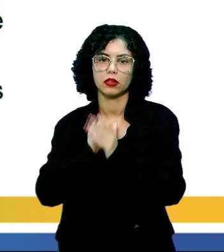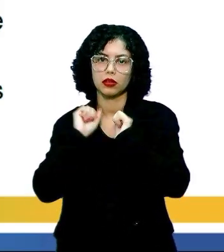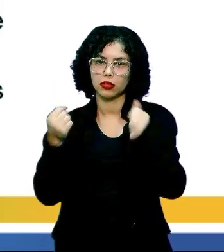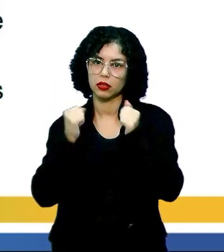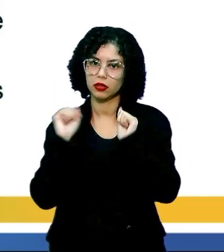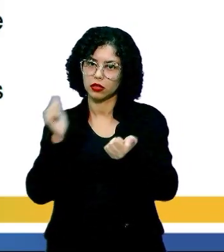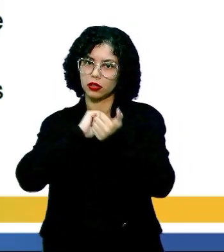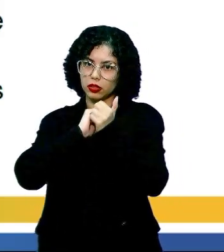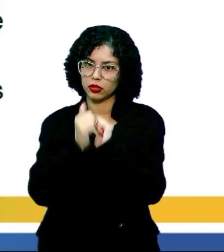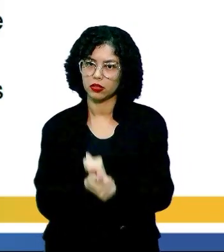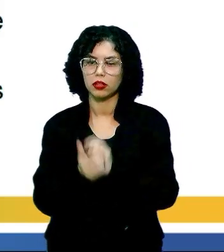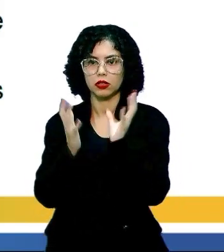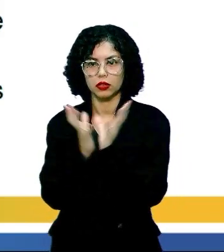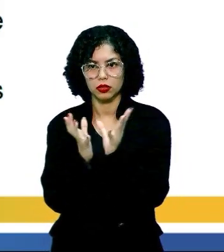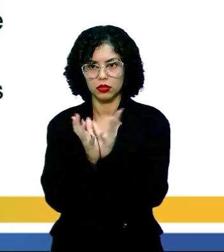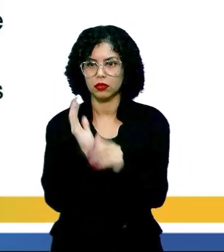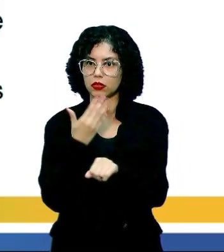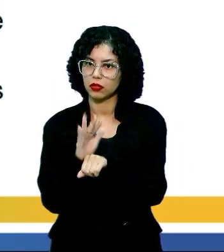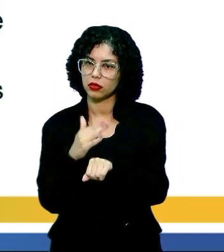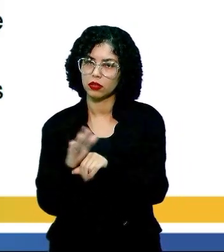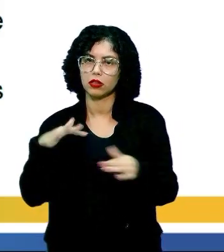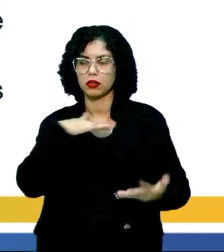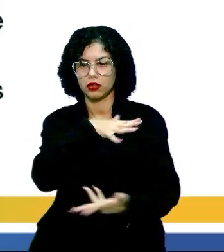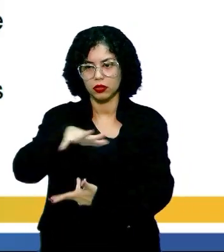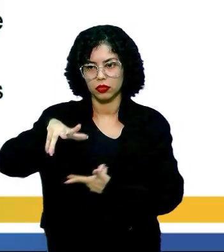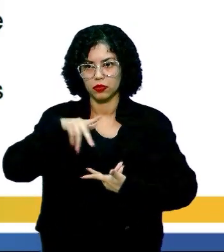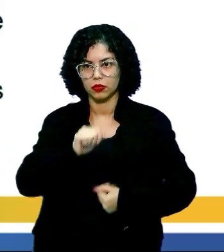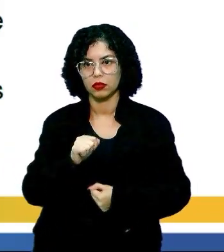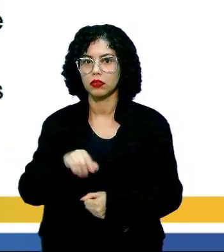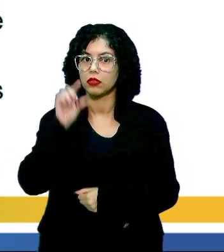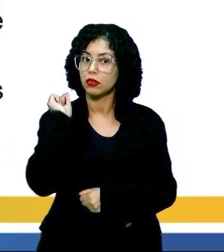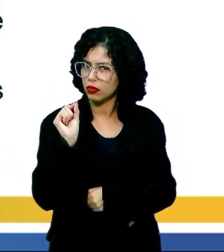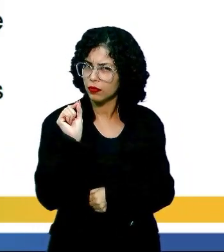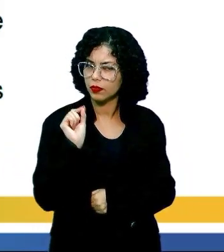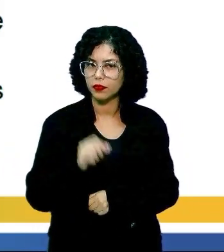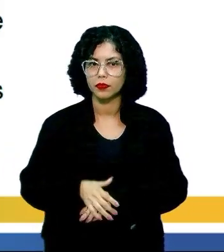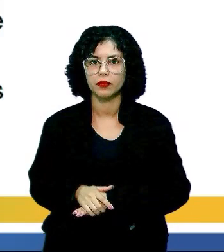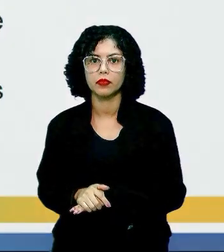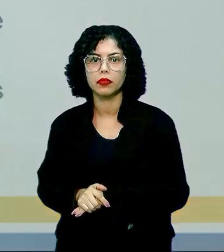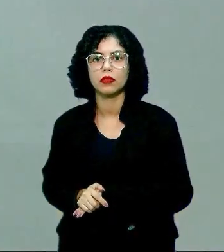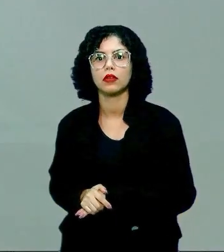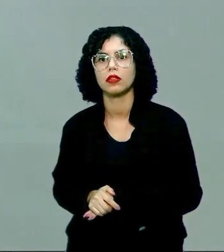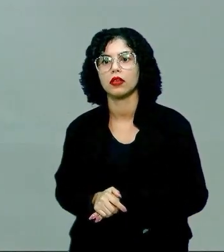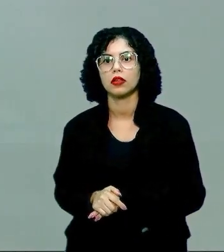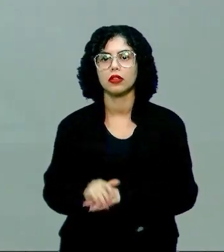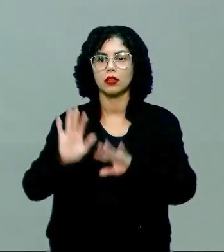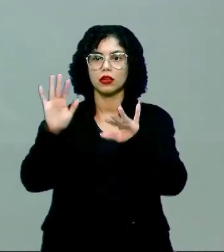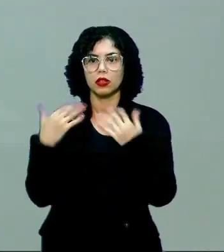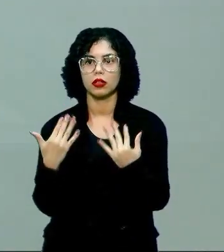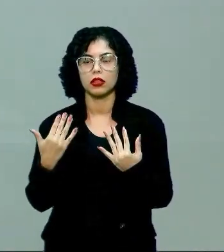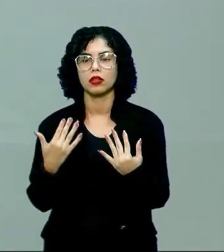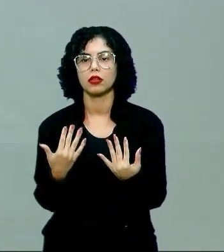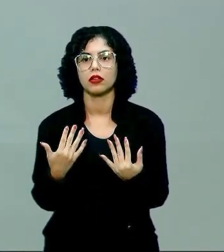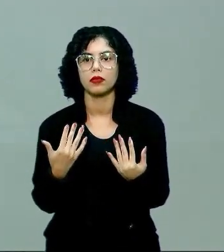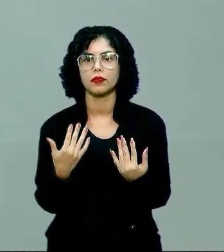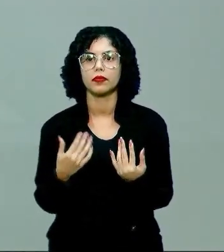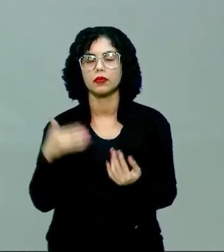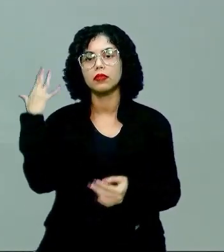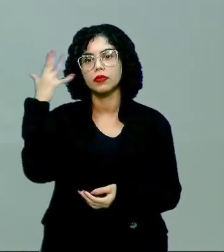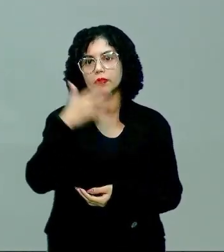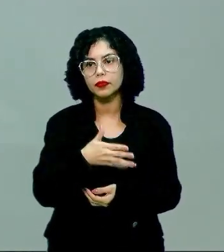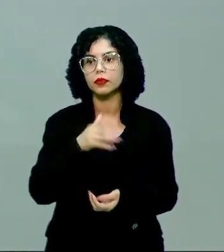uma diversidade de atividades físicas e esportes coletivos praticados ao redor do mundo que então volta para mim